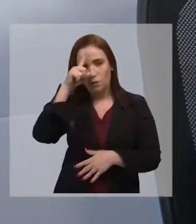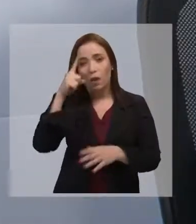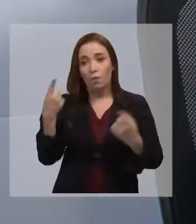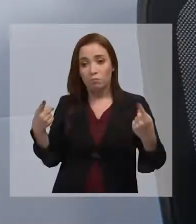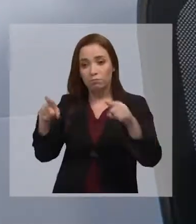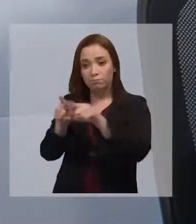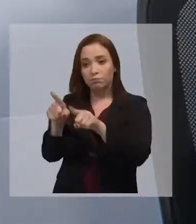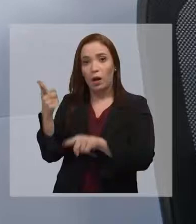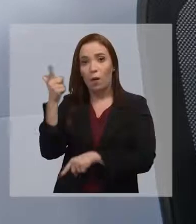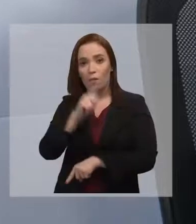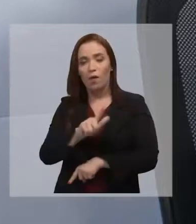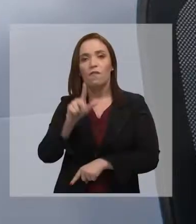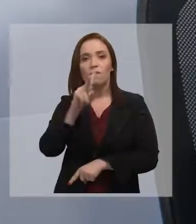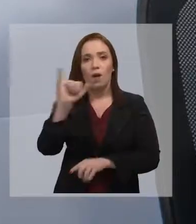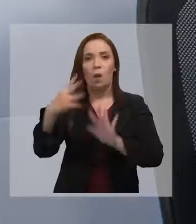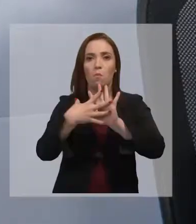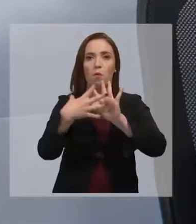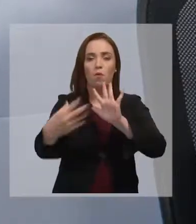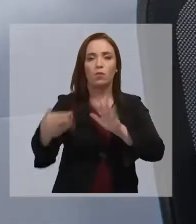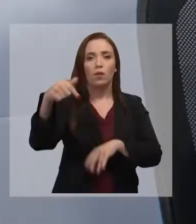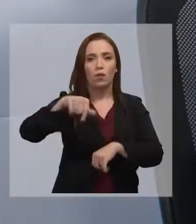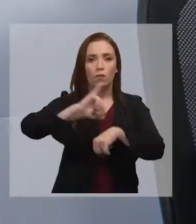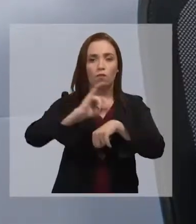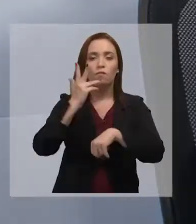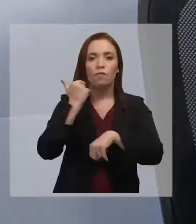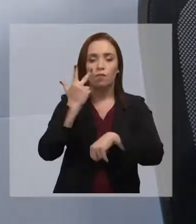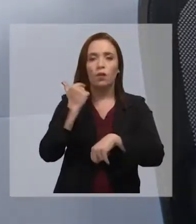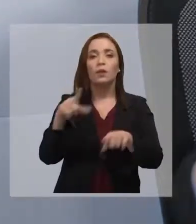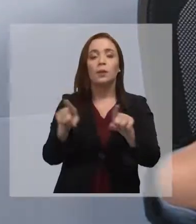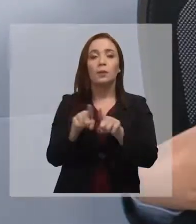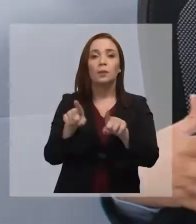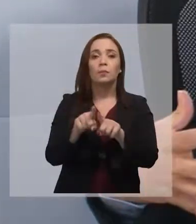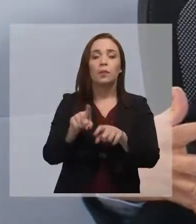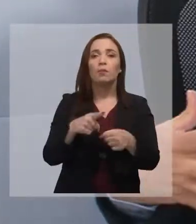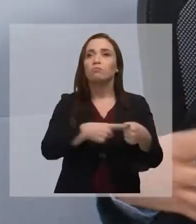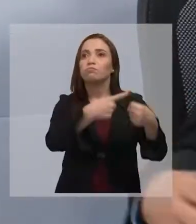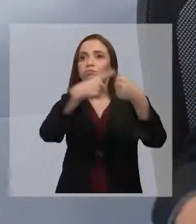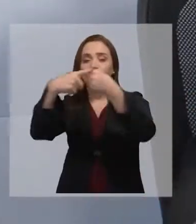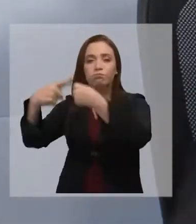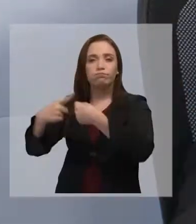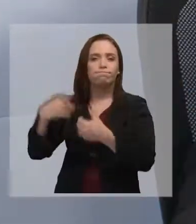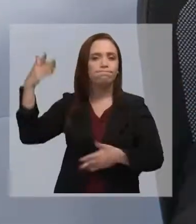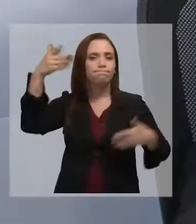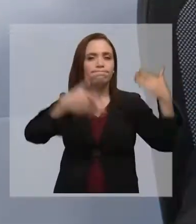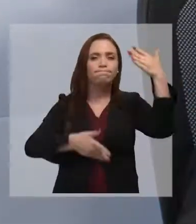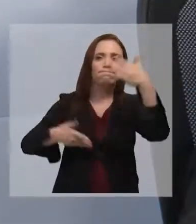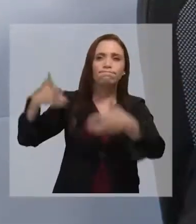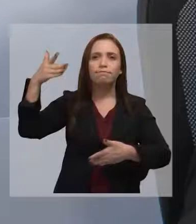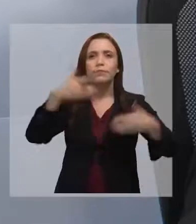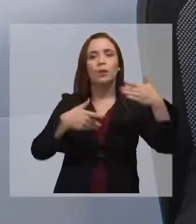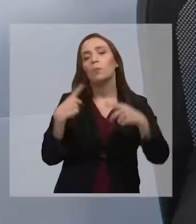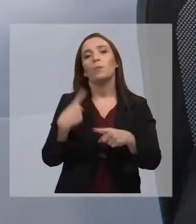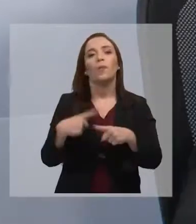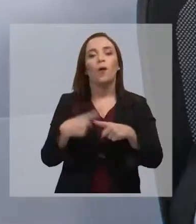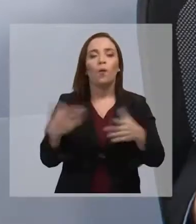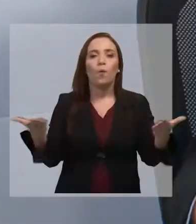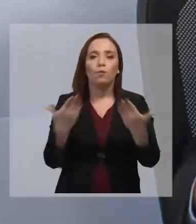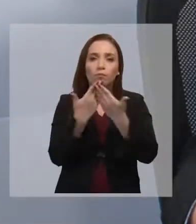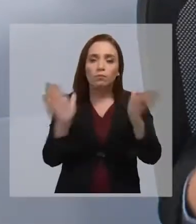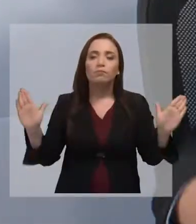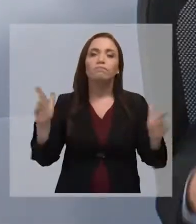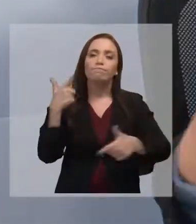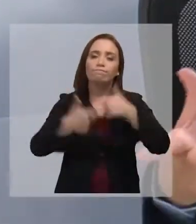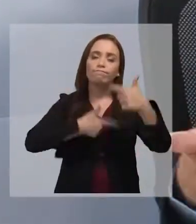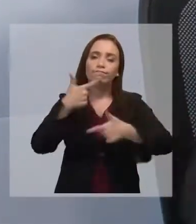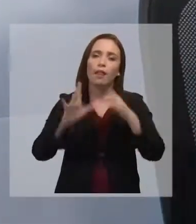da Mulher vai não só se tornar uma referência em Fortaleza, mas em todo o estado do Ceará, porque ele vai agora poder